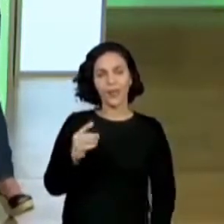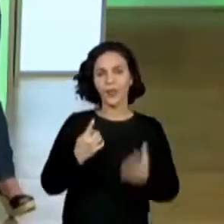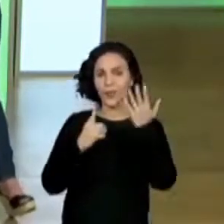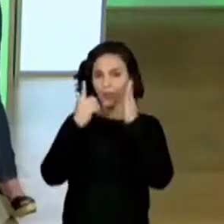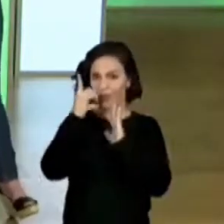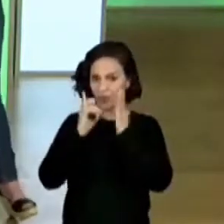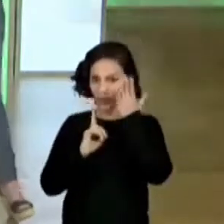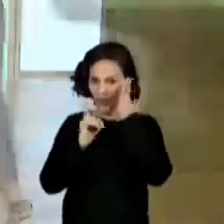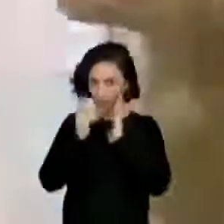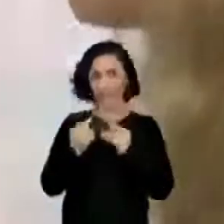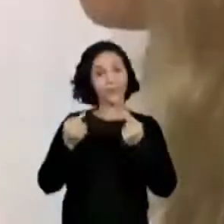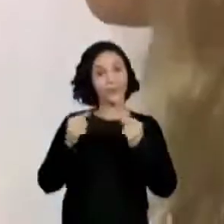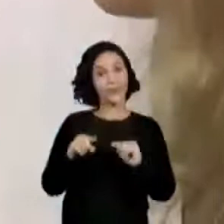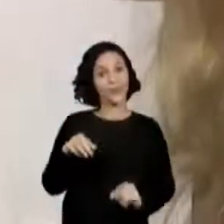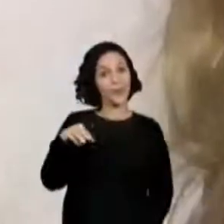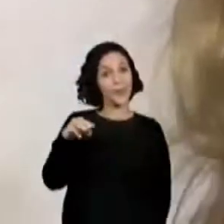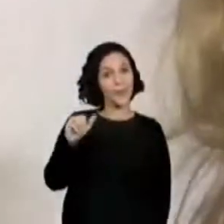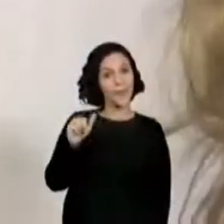Março.